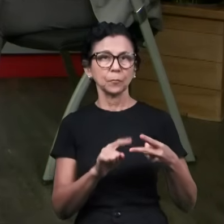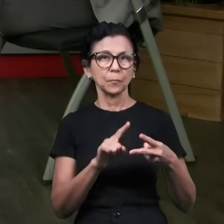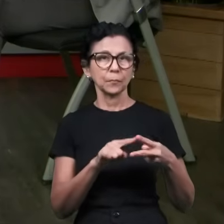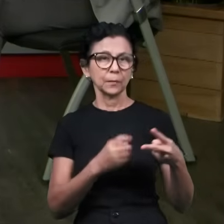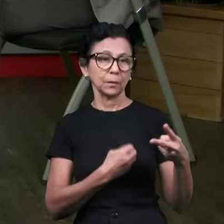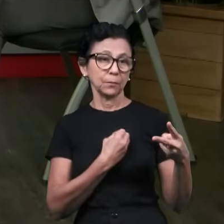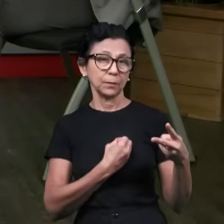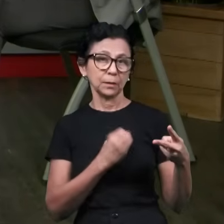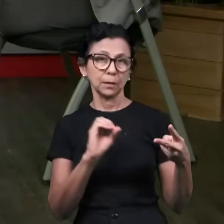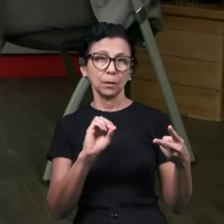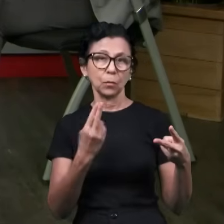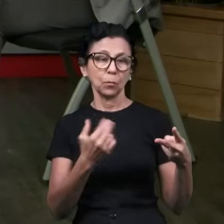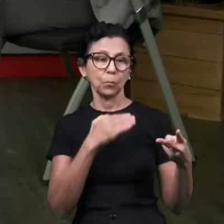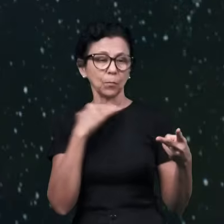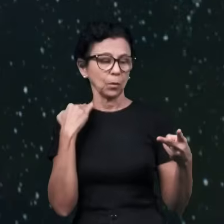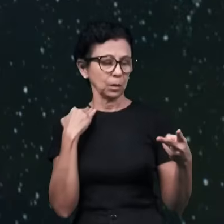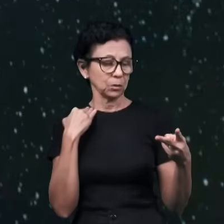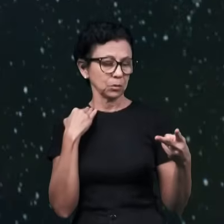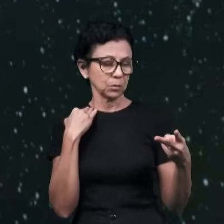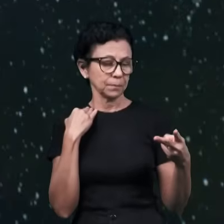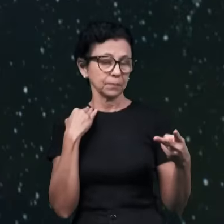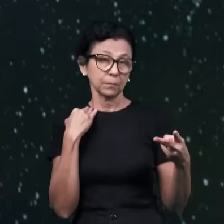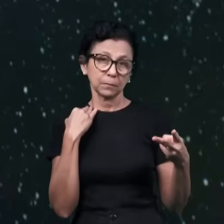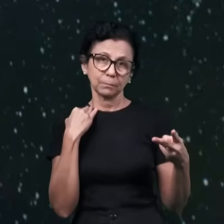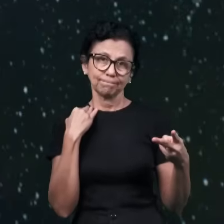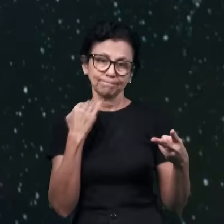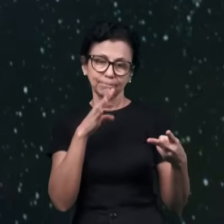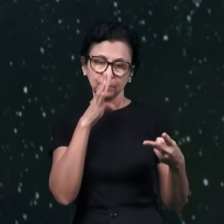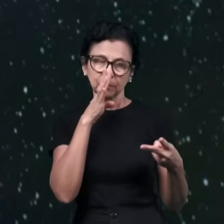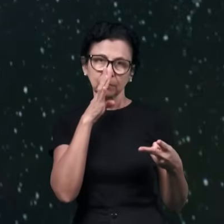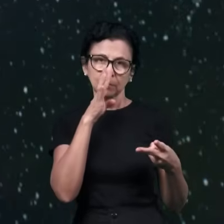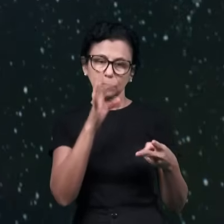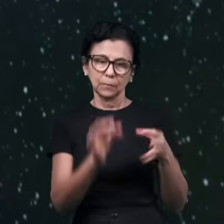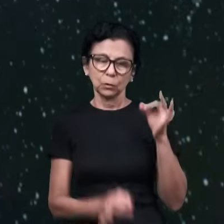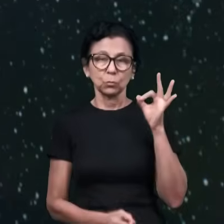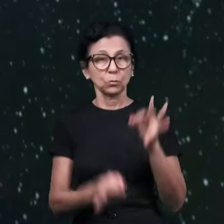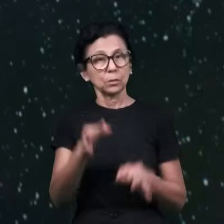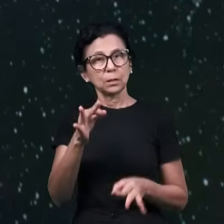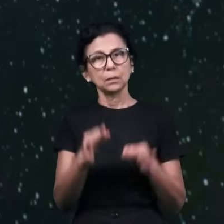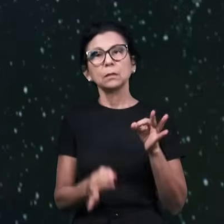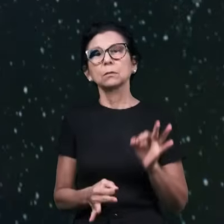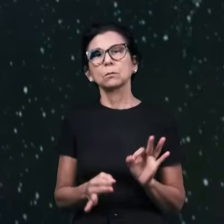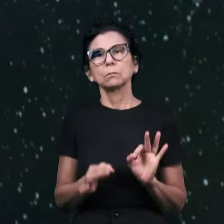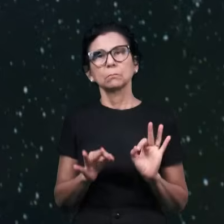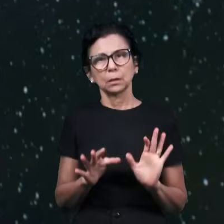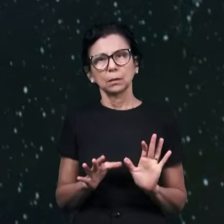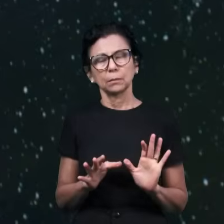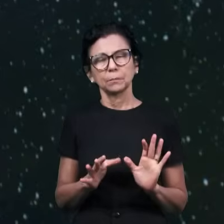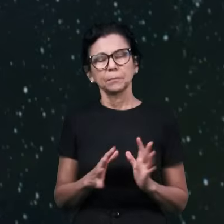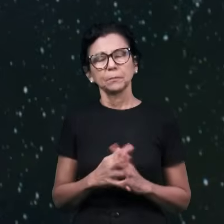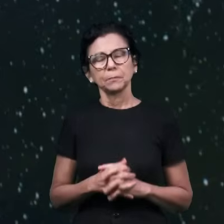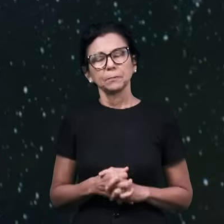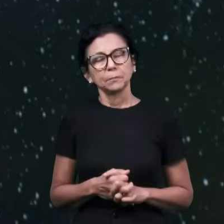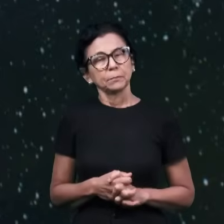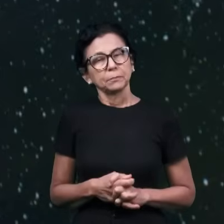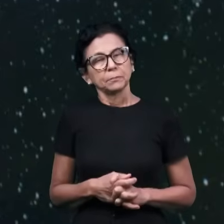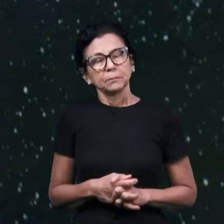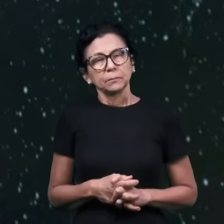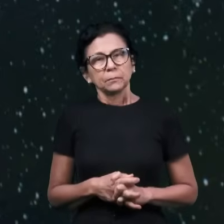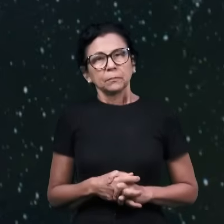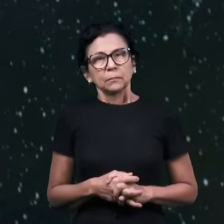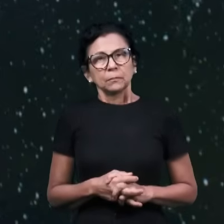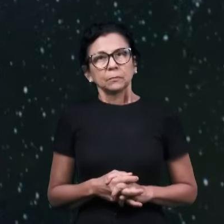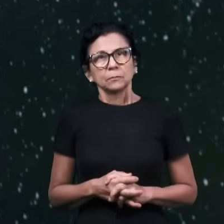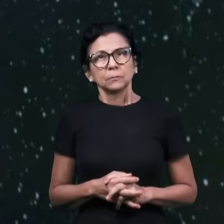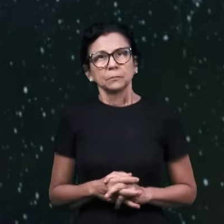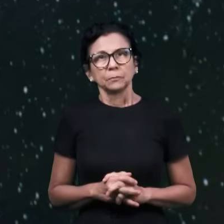a morte. É o juízo, né? A sentença que está determinada. Fora isto, a